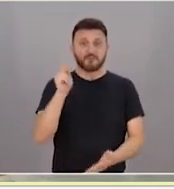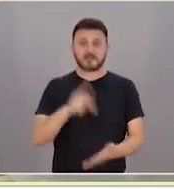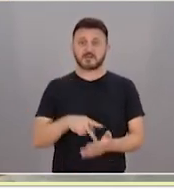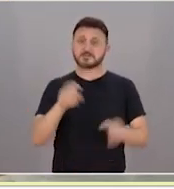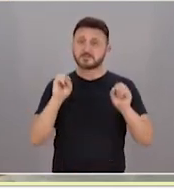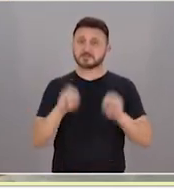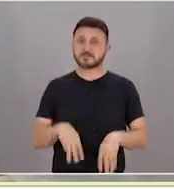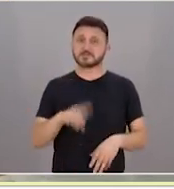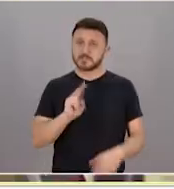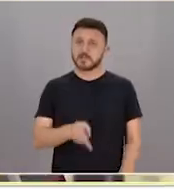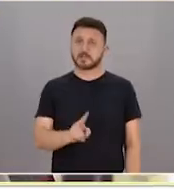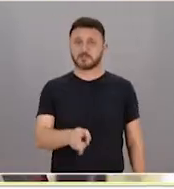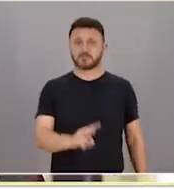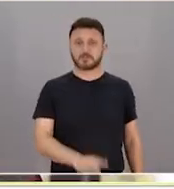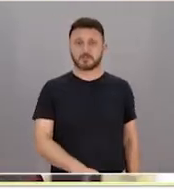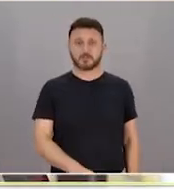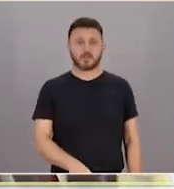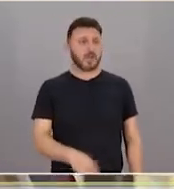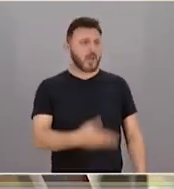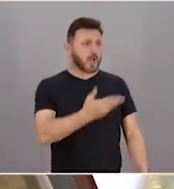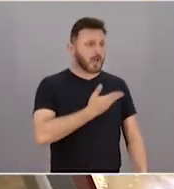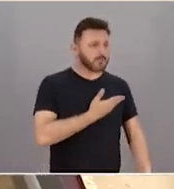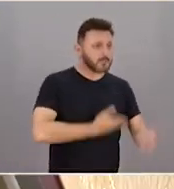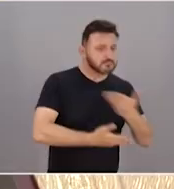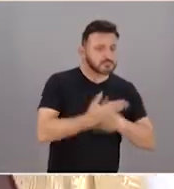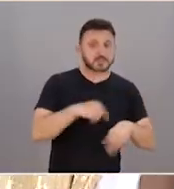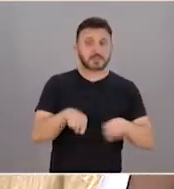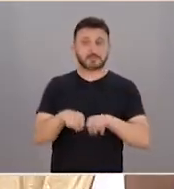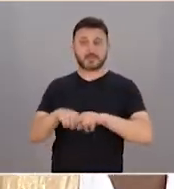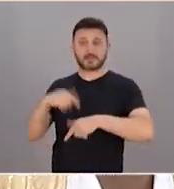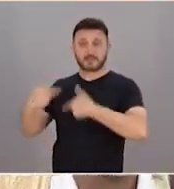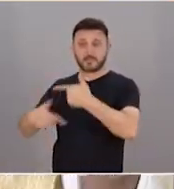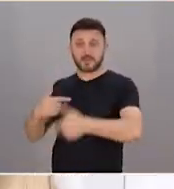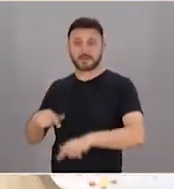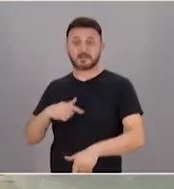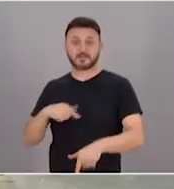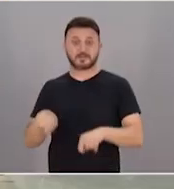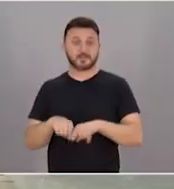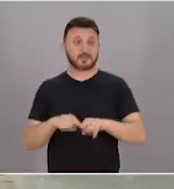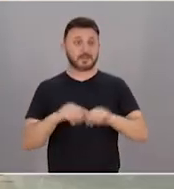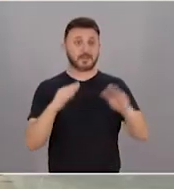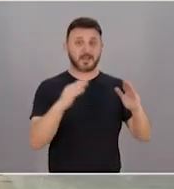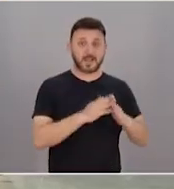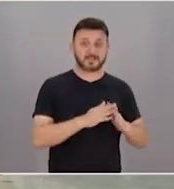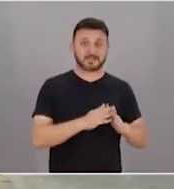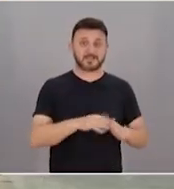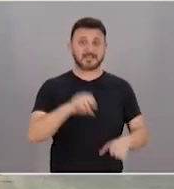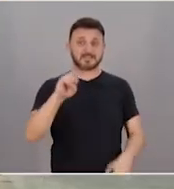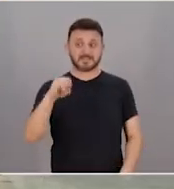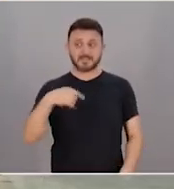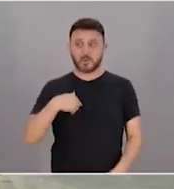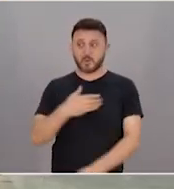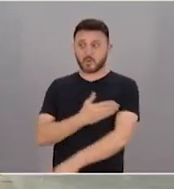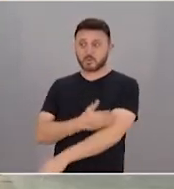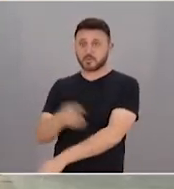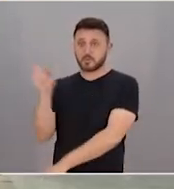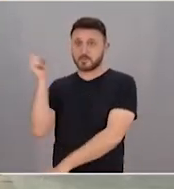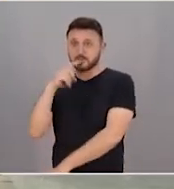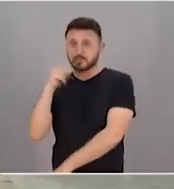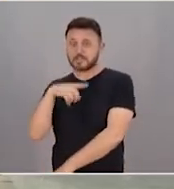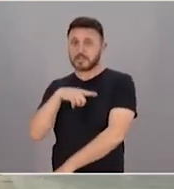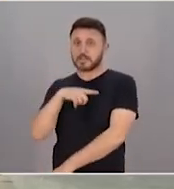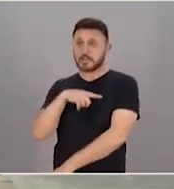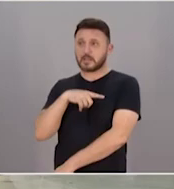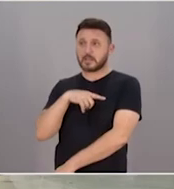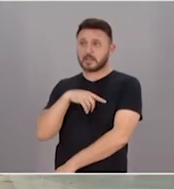se estende para sua casa. Se na sua casa se tem o hábito de mentir, alguém errou. Alguém colocou